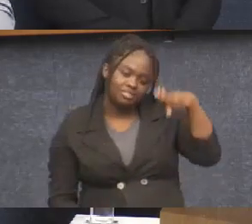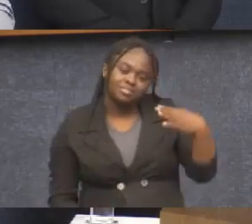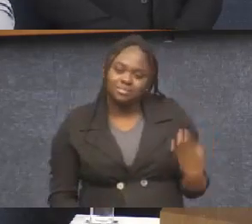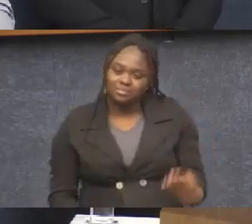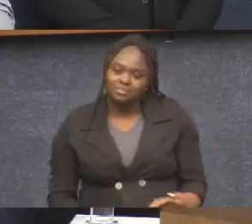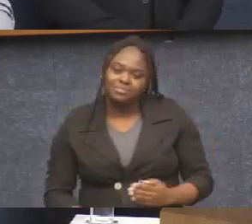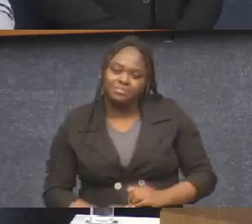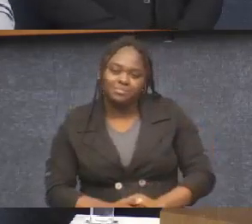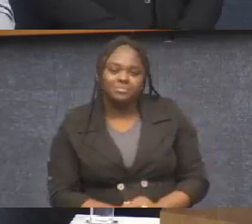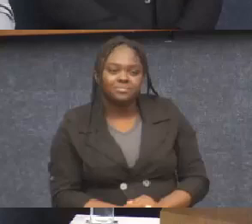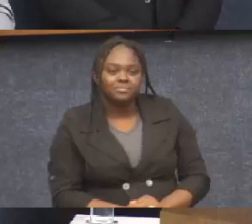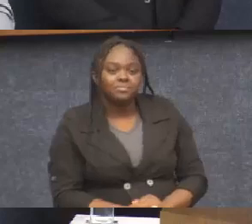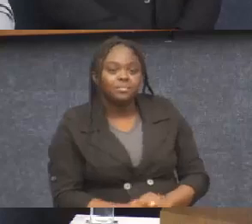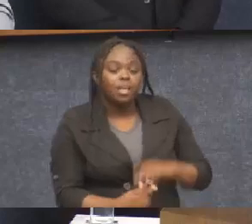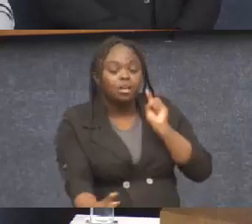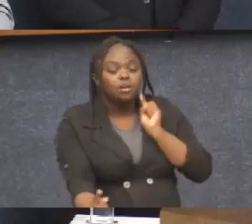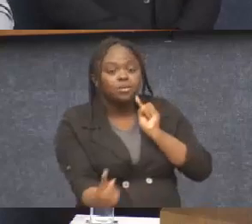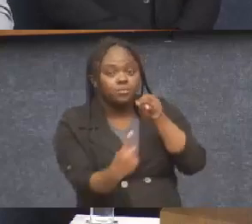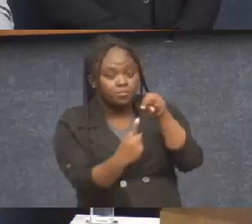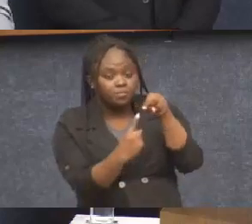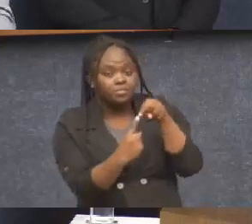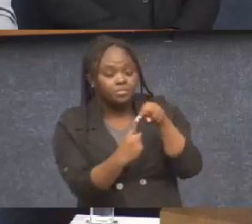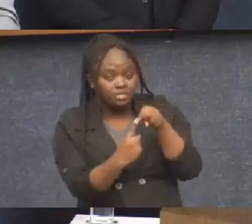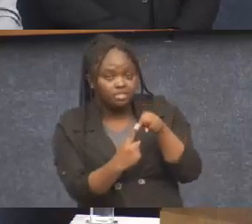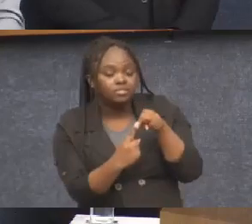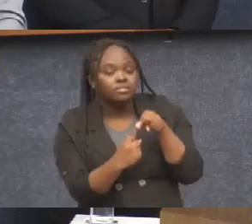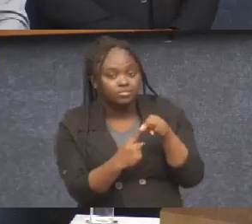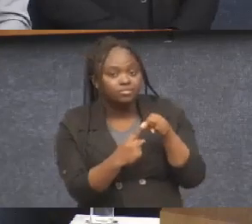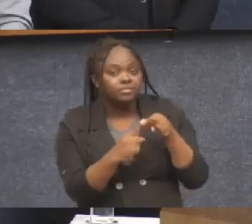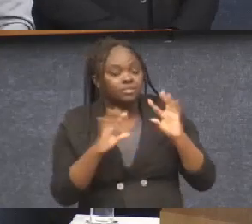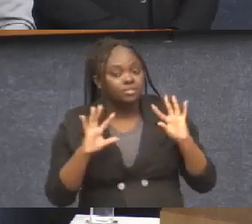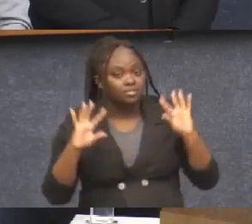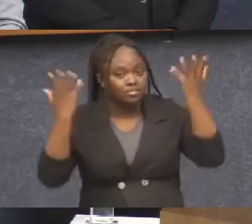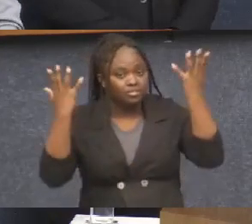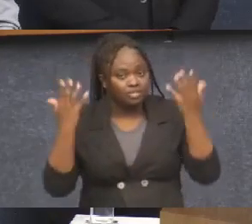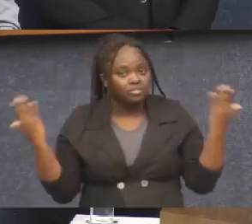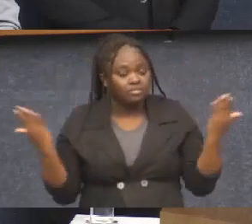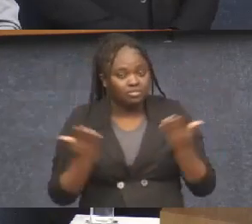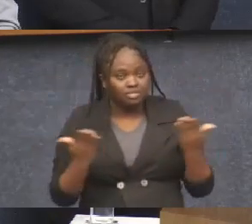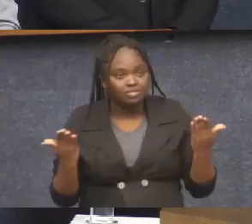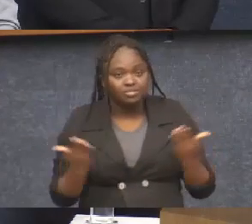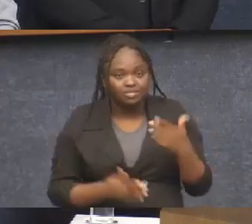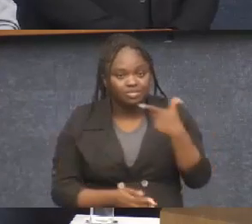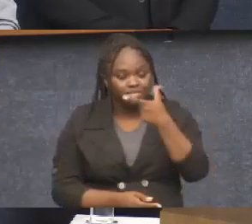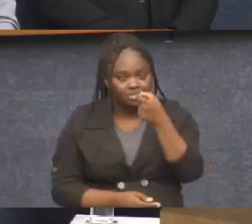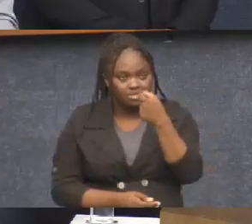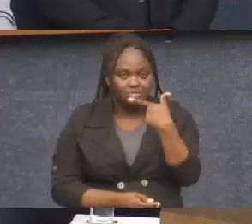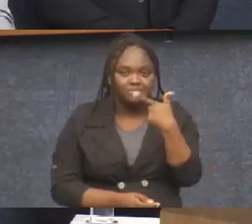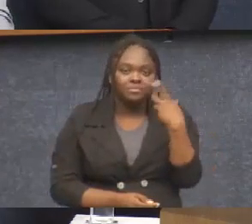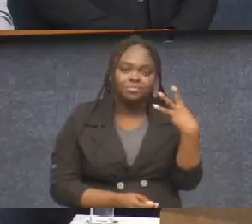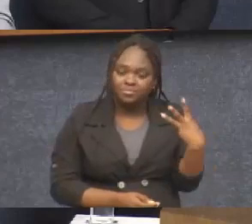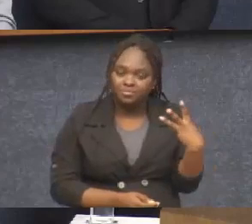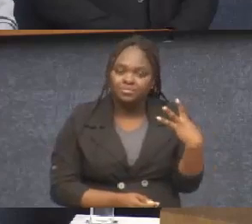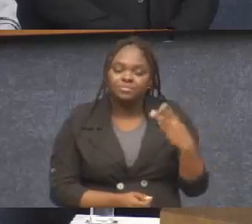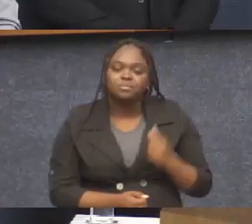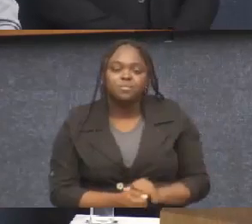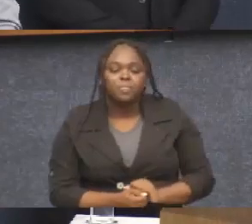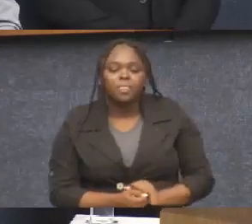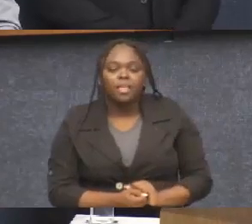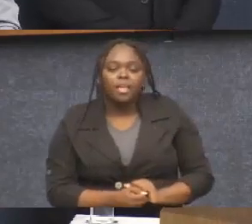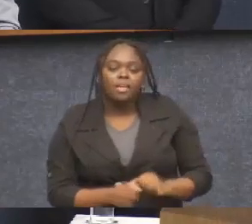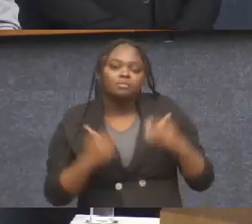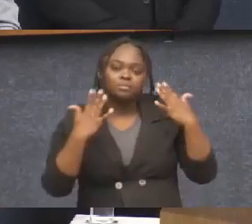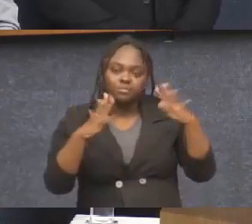homenagem. O objetivo da Comenda Benfeitor 2023 é